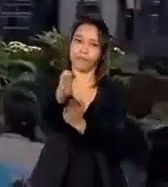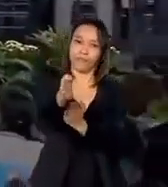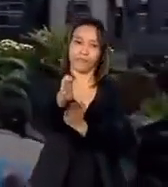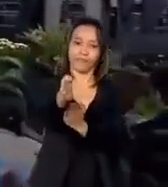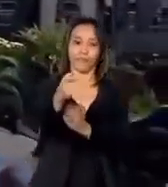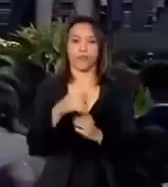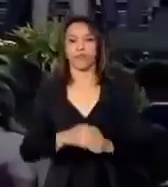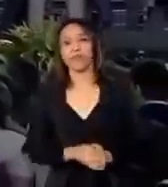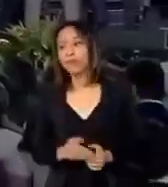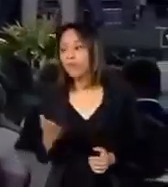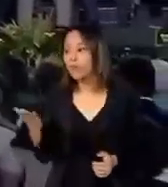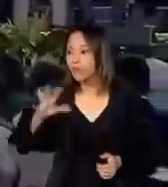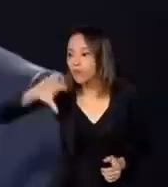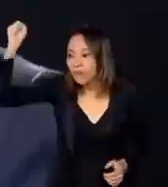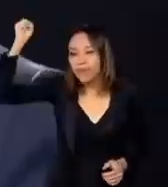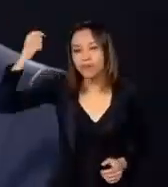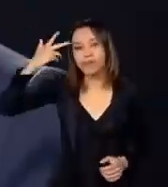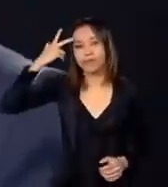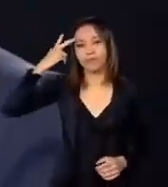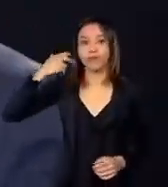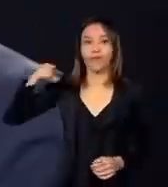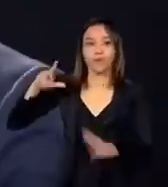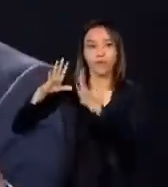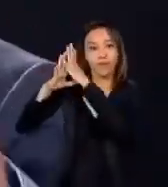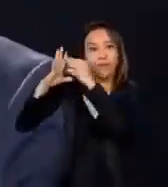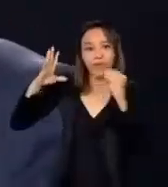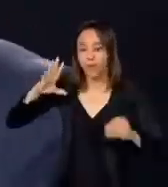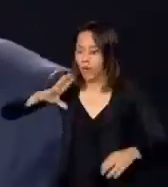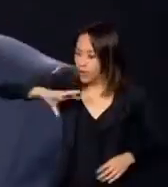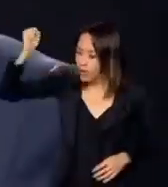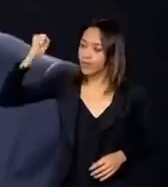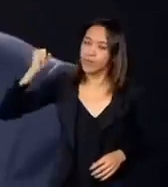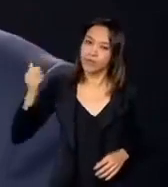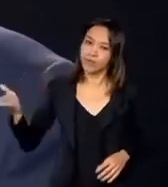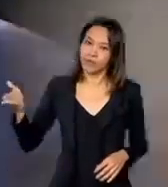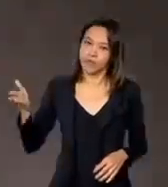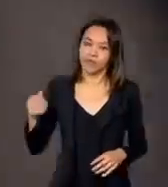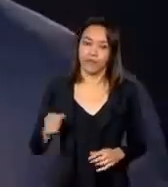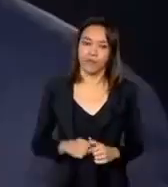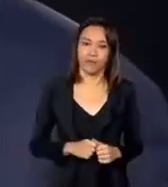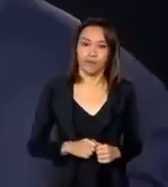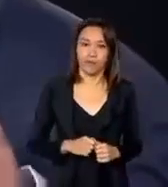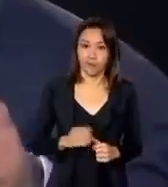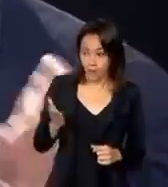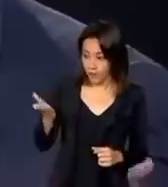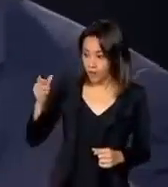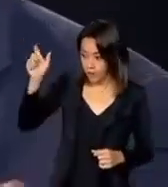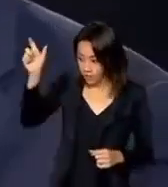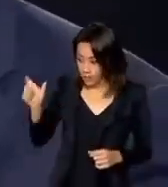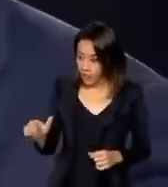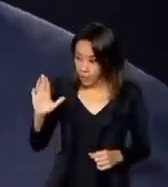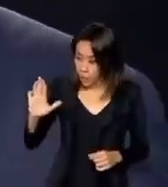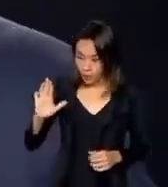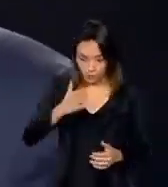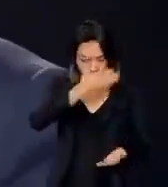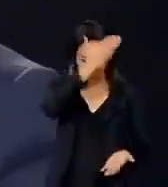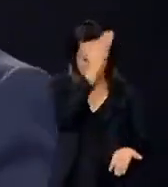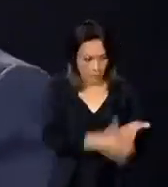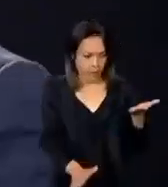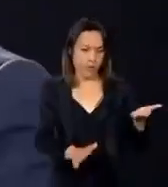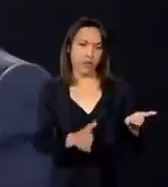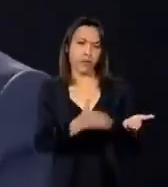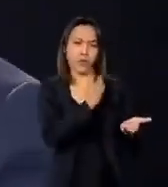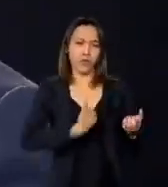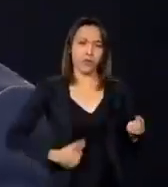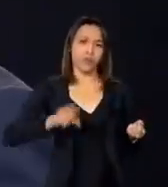E o senhor é o campeão disso. O senhor é o campeão disso. O senhor perdeu a eleição para o governo de Minas,